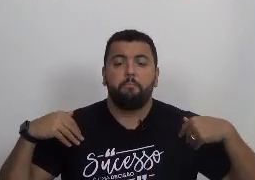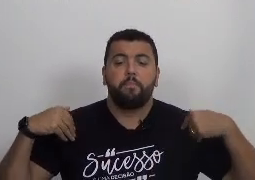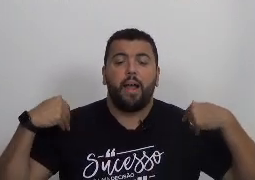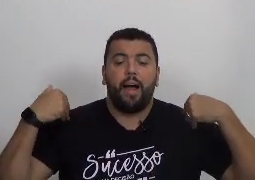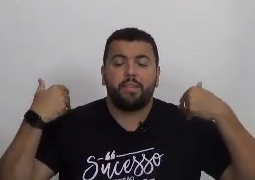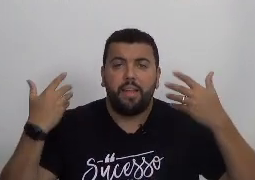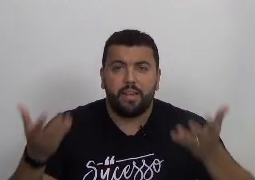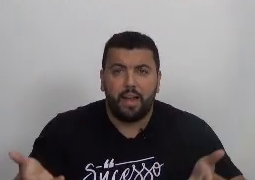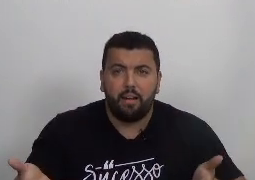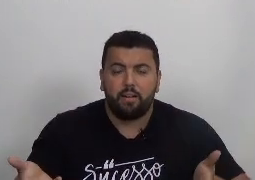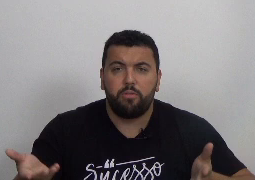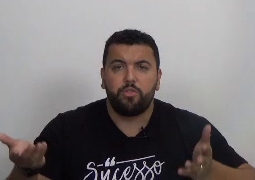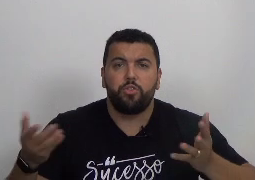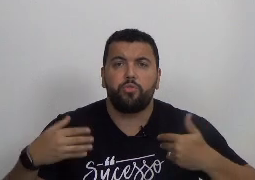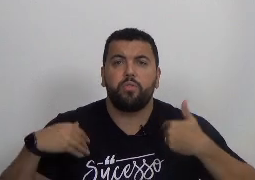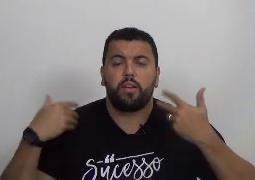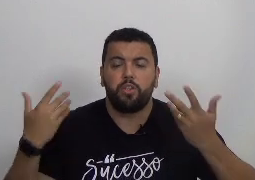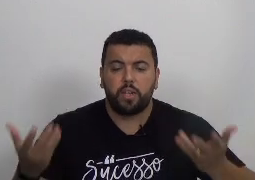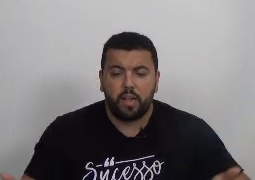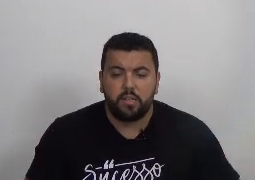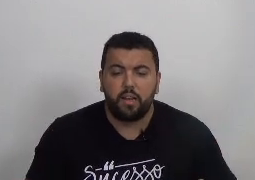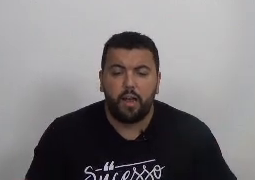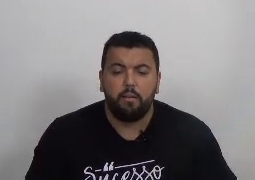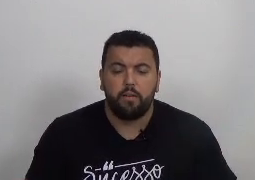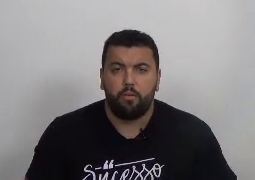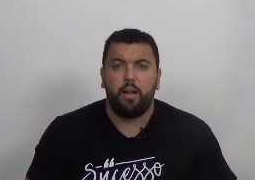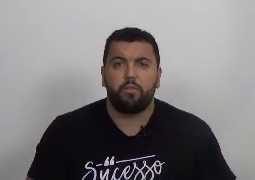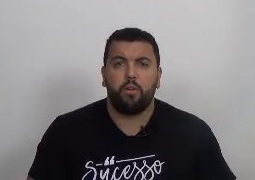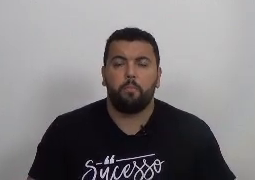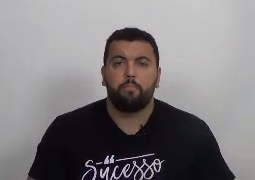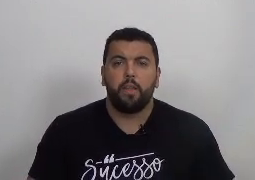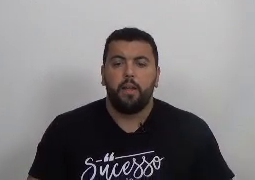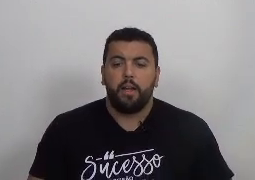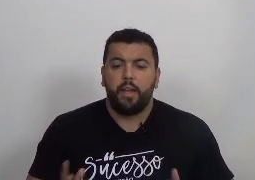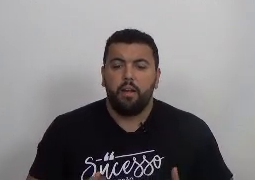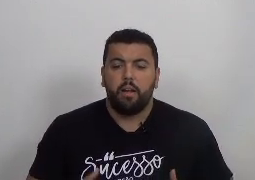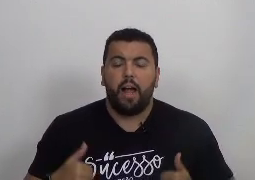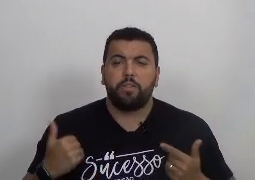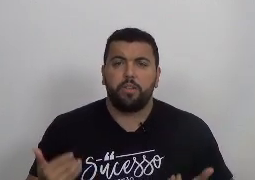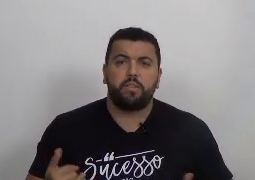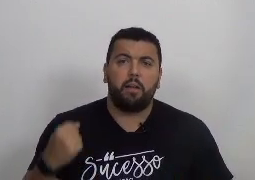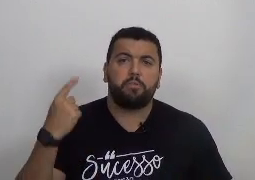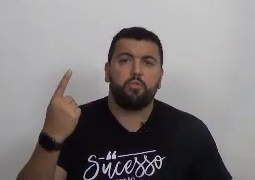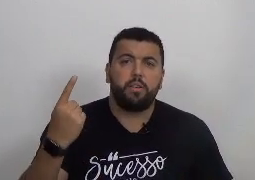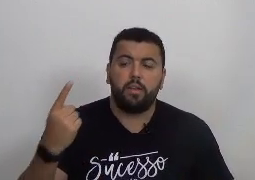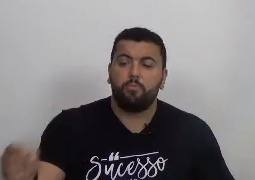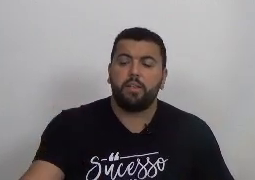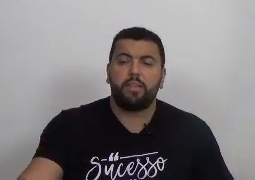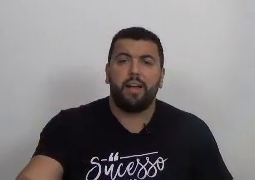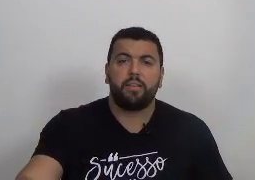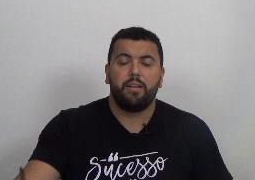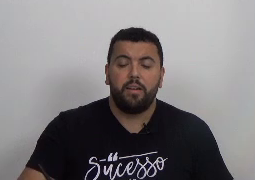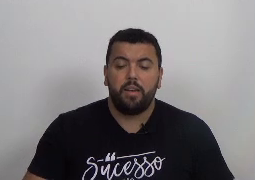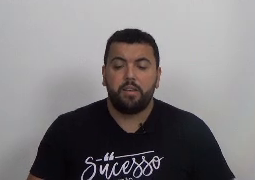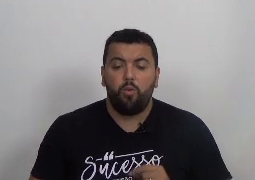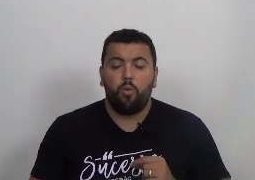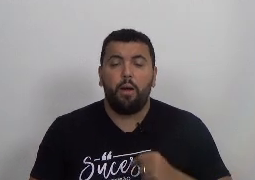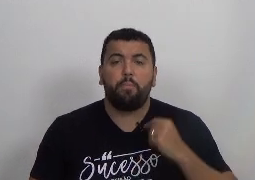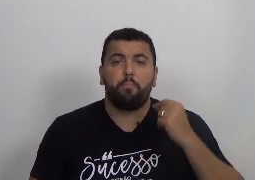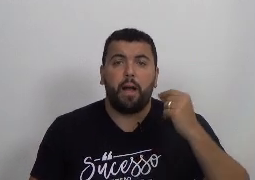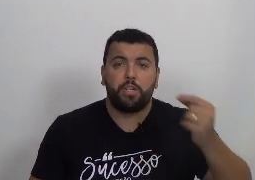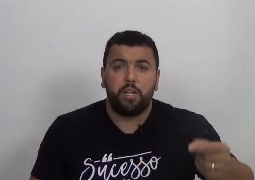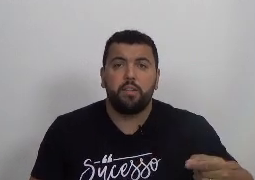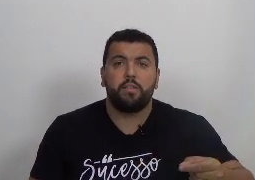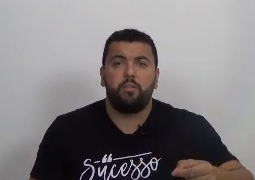prova e quer acertar com a gente chuta a gente quer acertar a quadra e a gente sabe que só tem uma certa